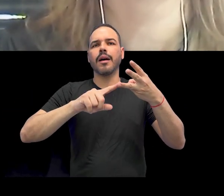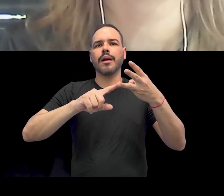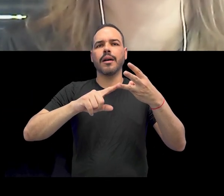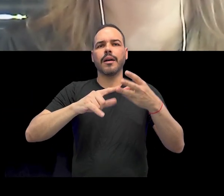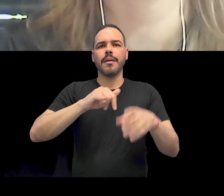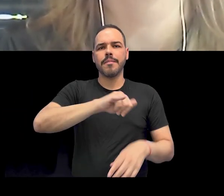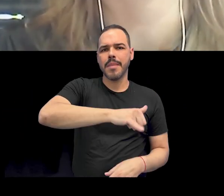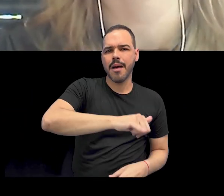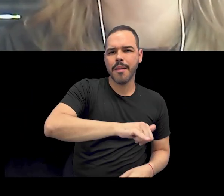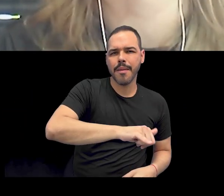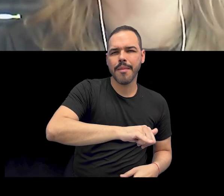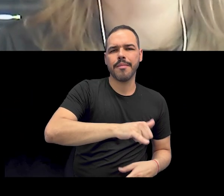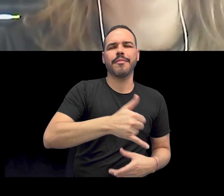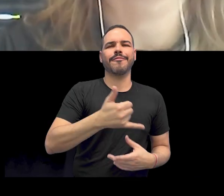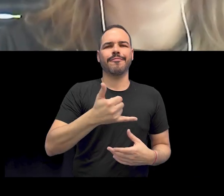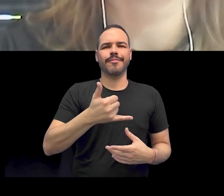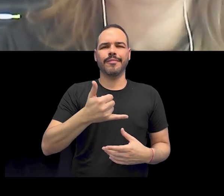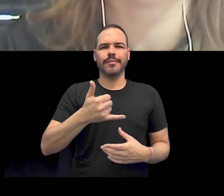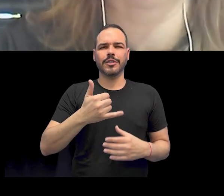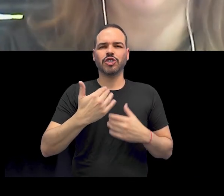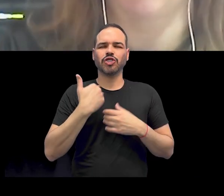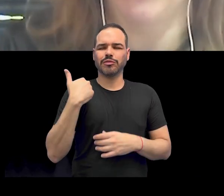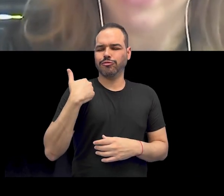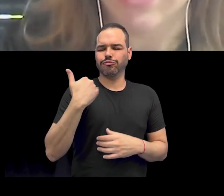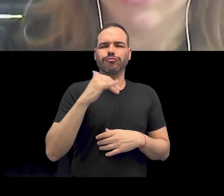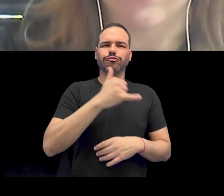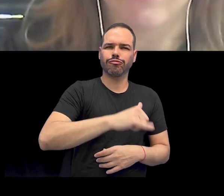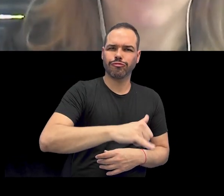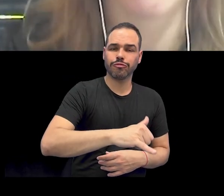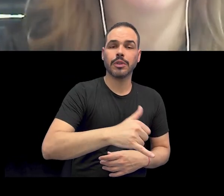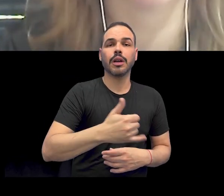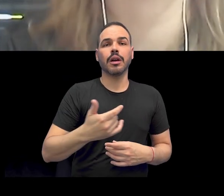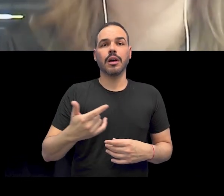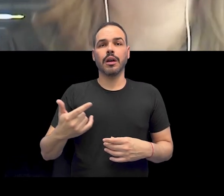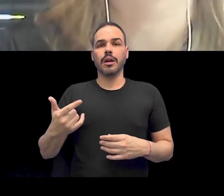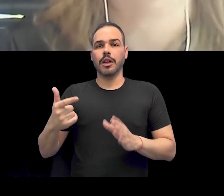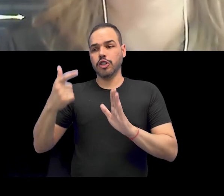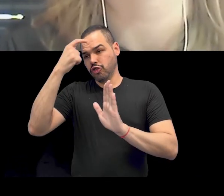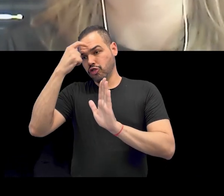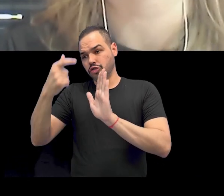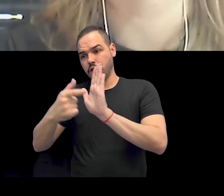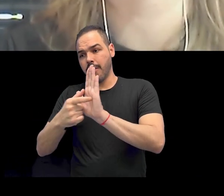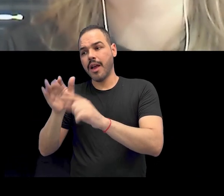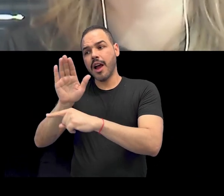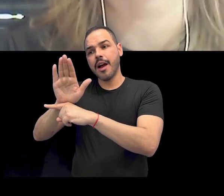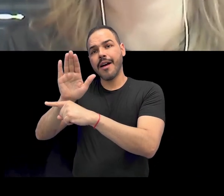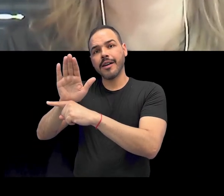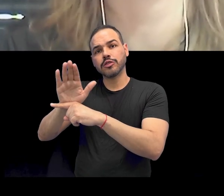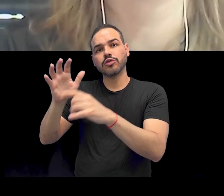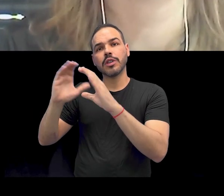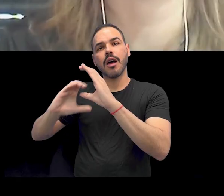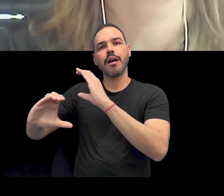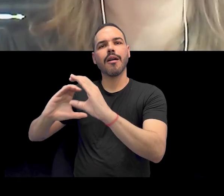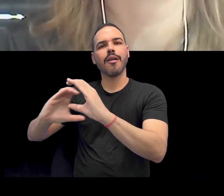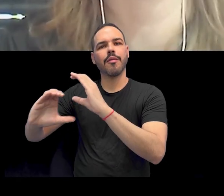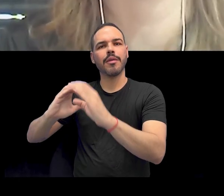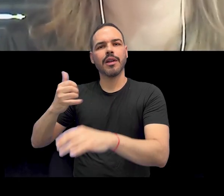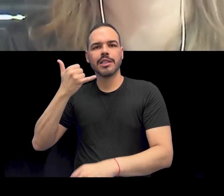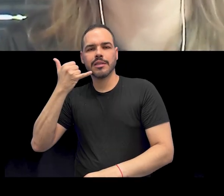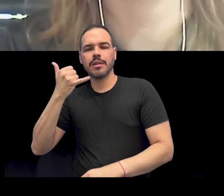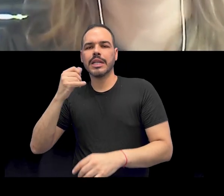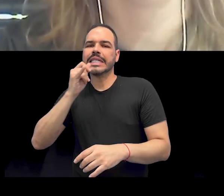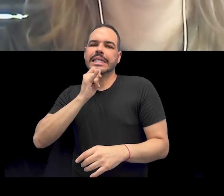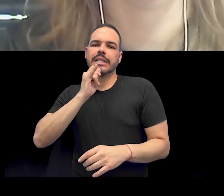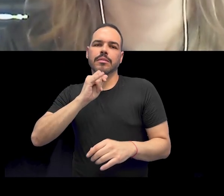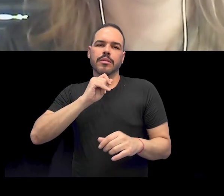por vibração, software que favorece a comunicação telefone, né, no celular, que transforma em